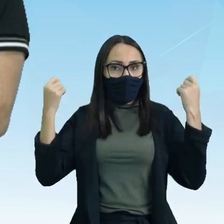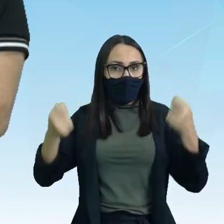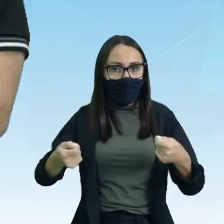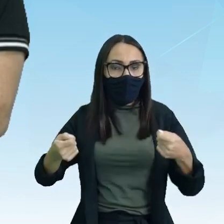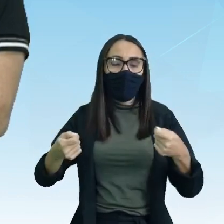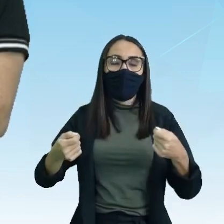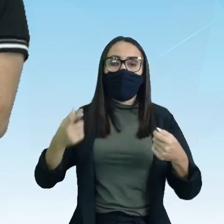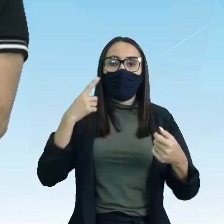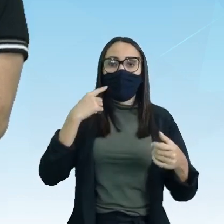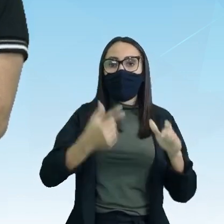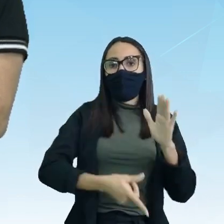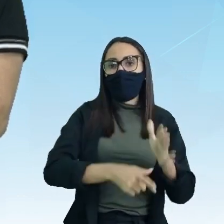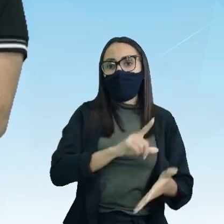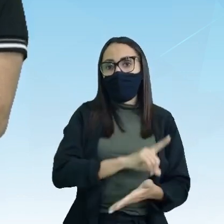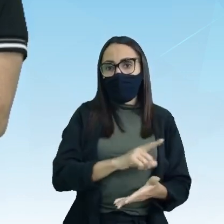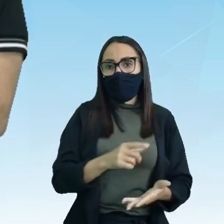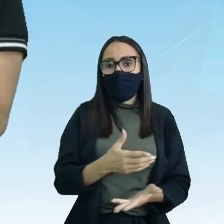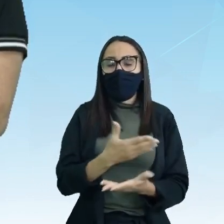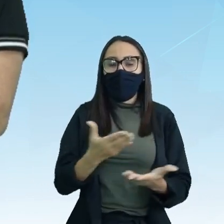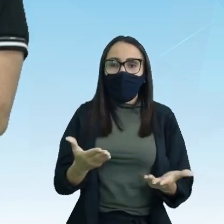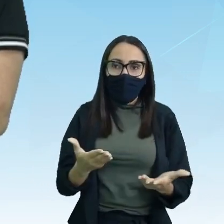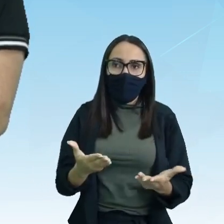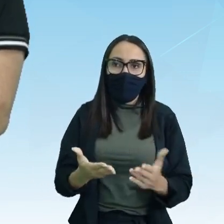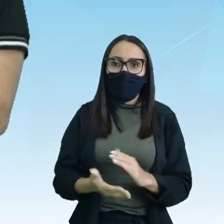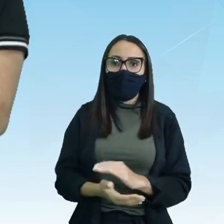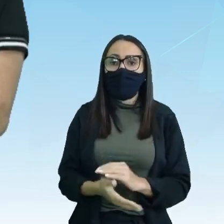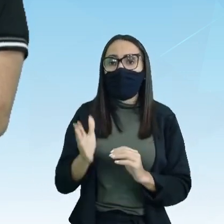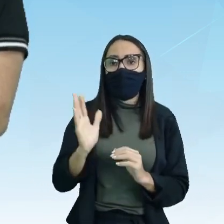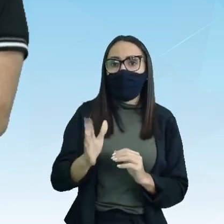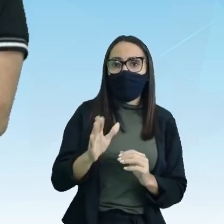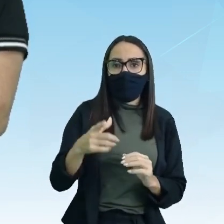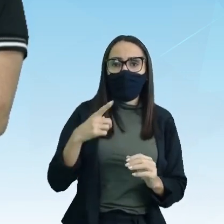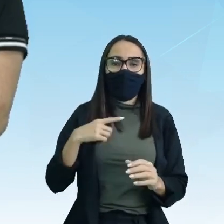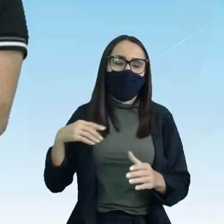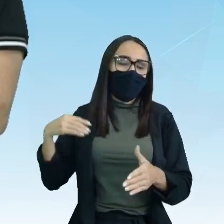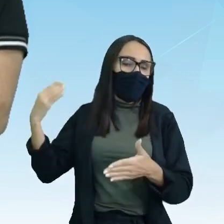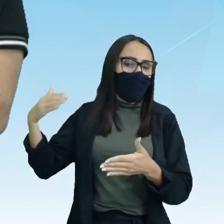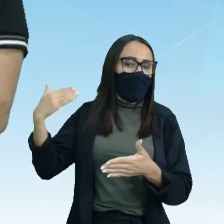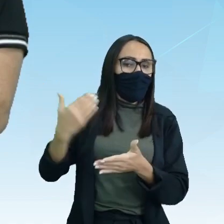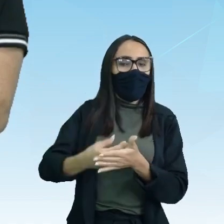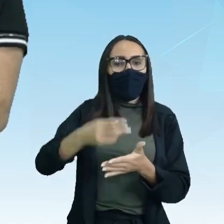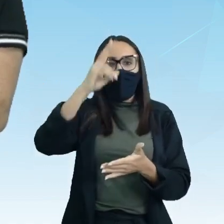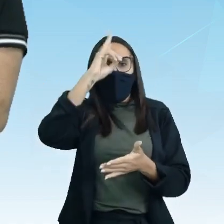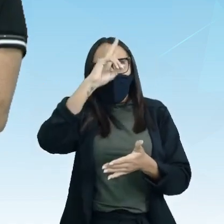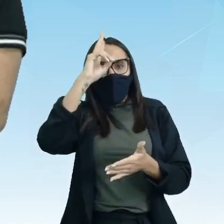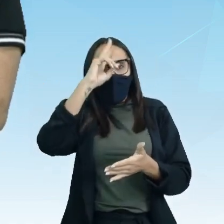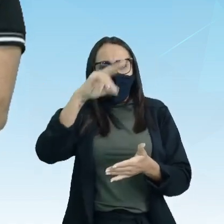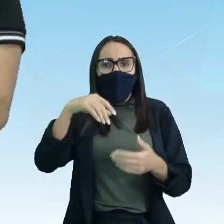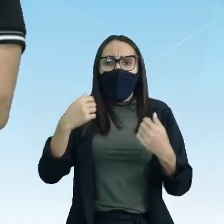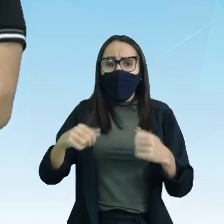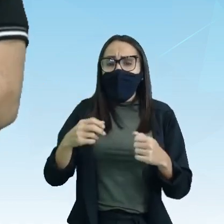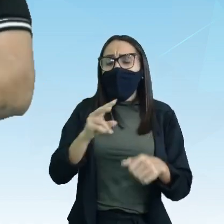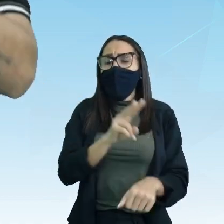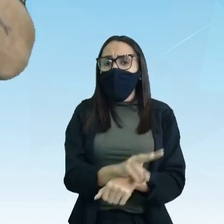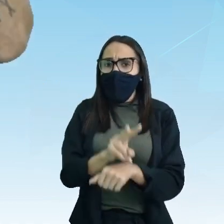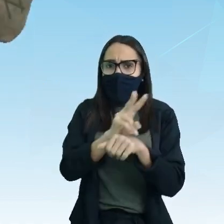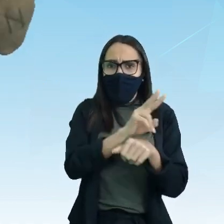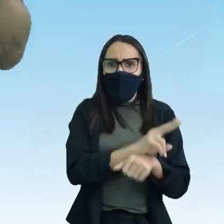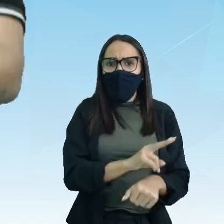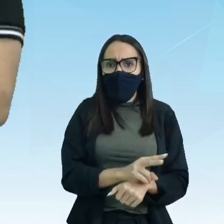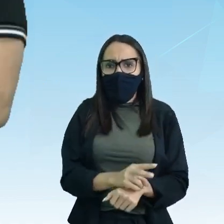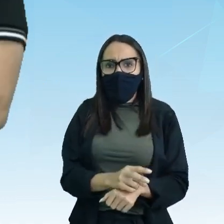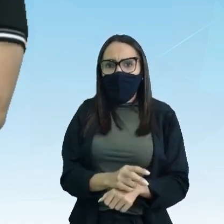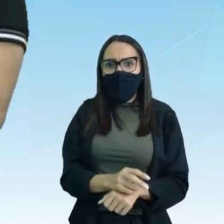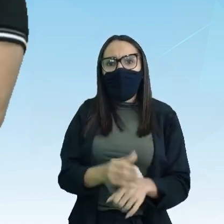que antes do mercado, seu mercado, já havia uma história. E essa história tem que ser preservada. E tem Não que é do ser nada.